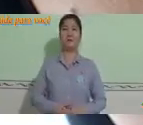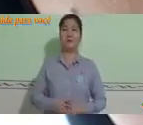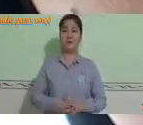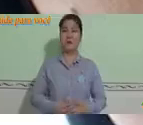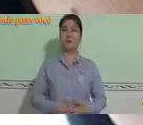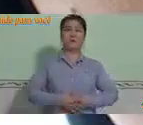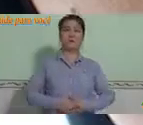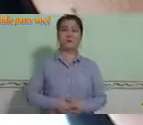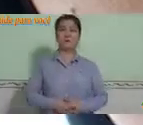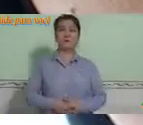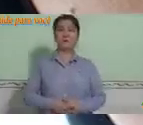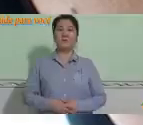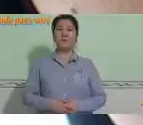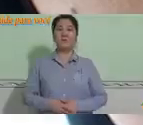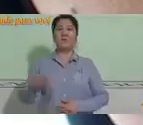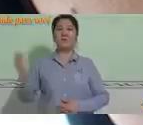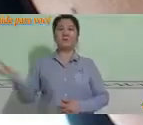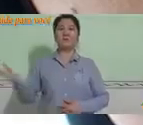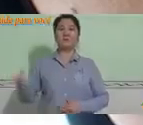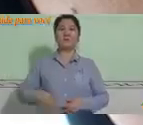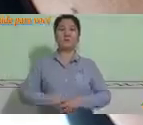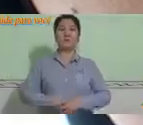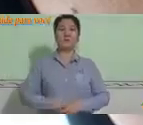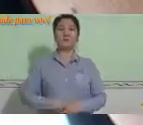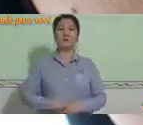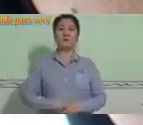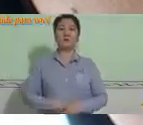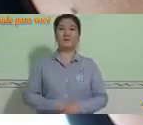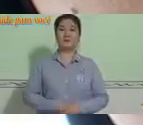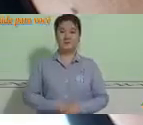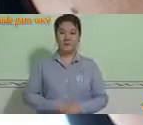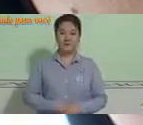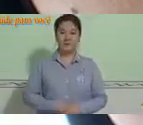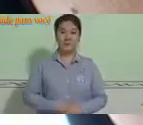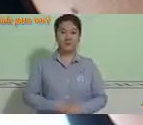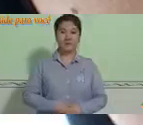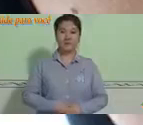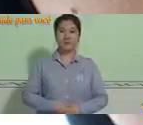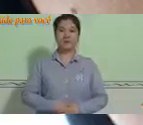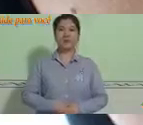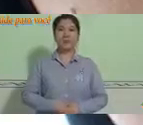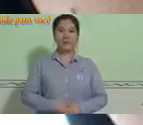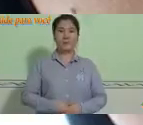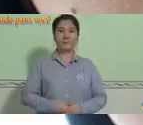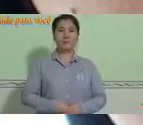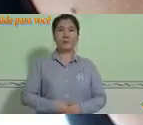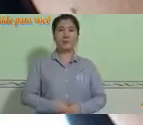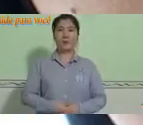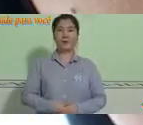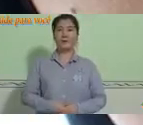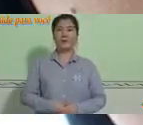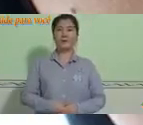que escrevem no quadro, operários de máquina, músicos ou atletas, e acento agudo POSS e